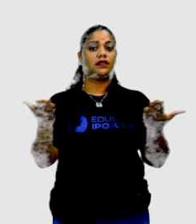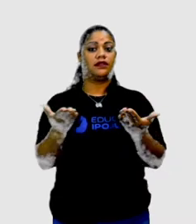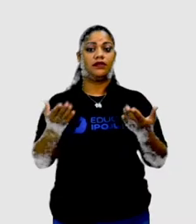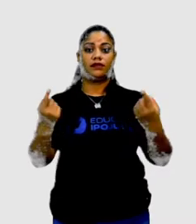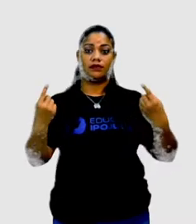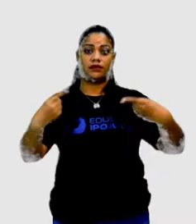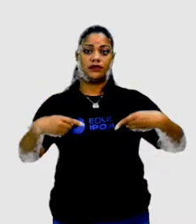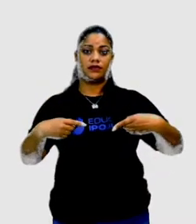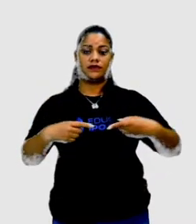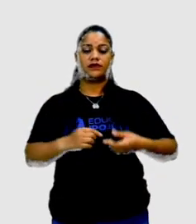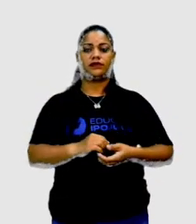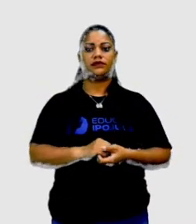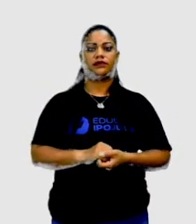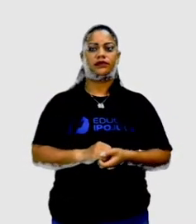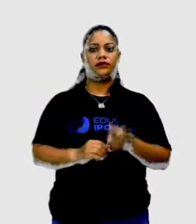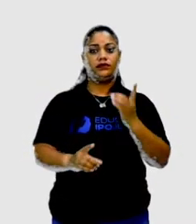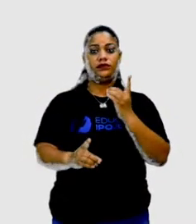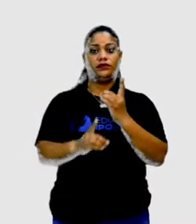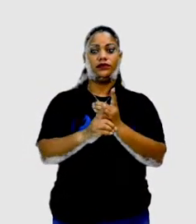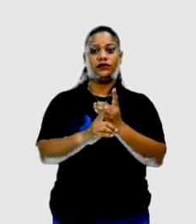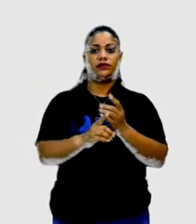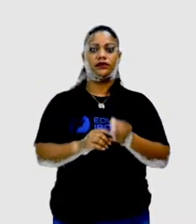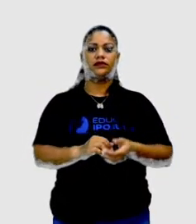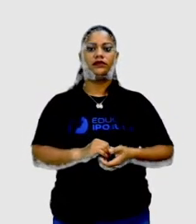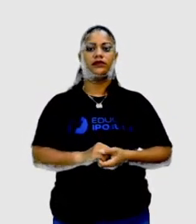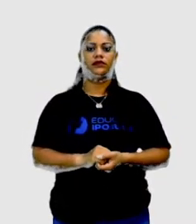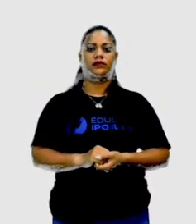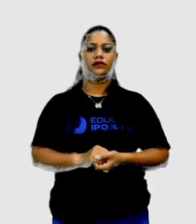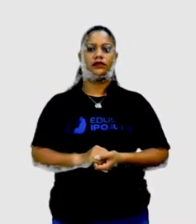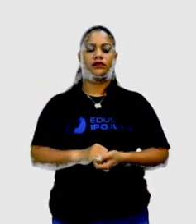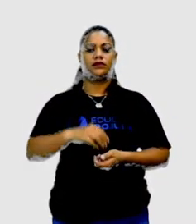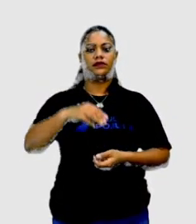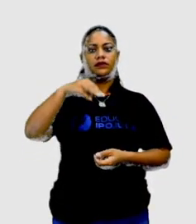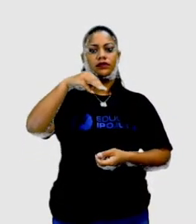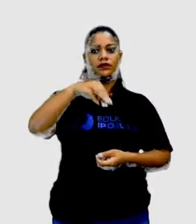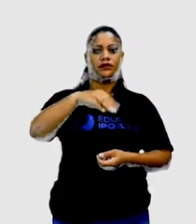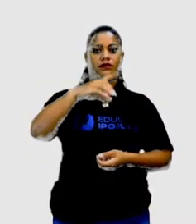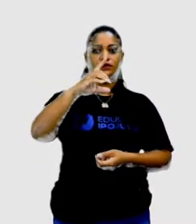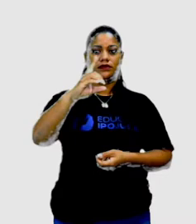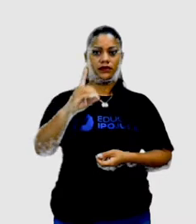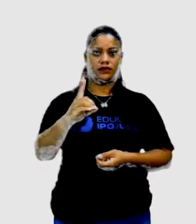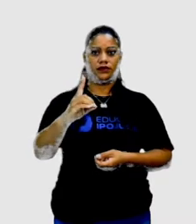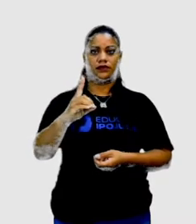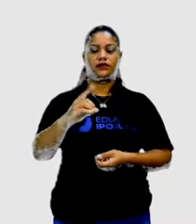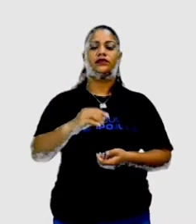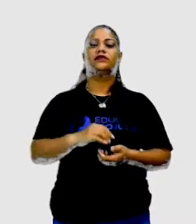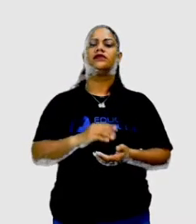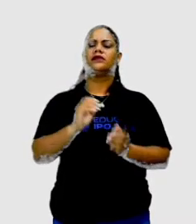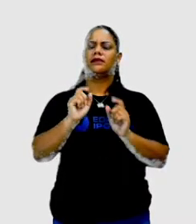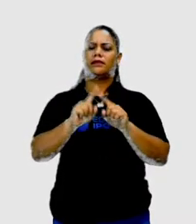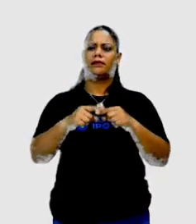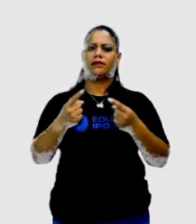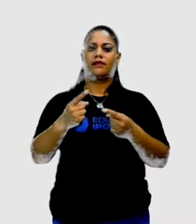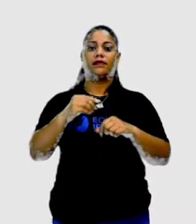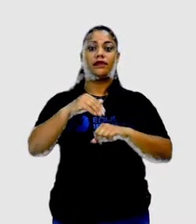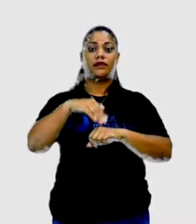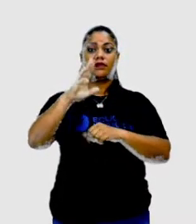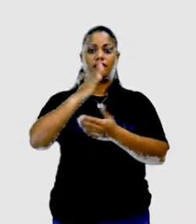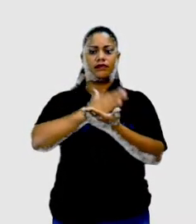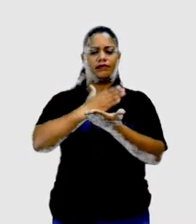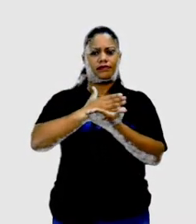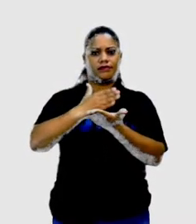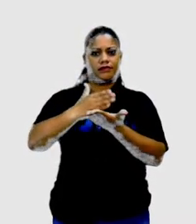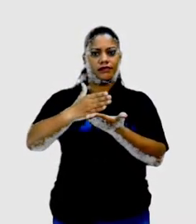gente, tá certo? A gente vai encontrar o máximo de divisões possíveis que Márcio pode fazer entre as crianças de